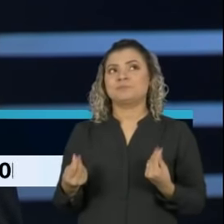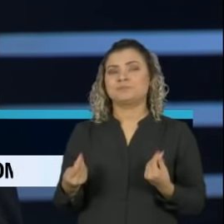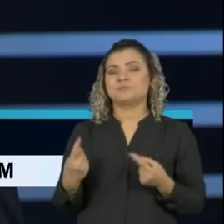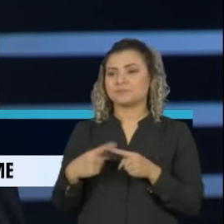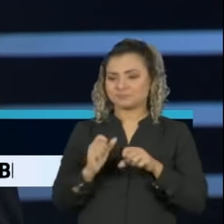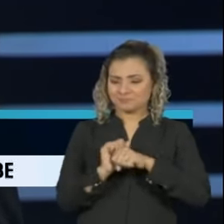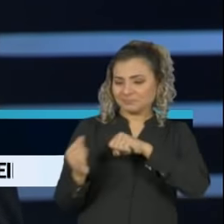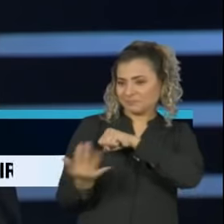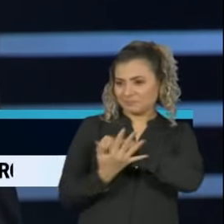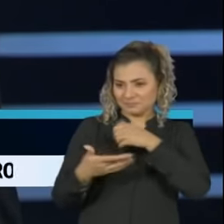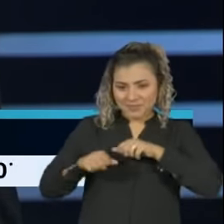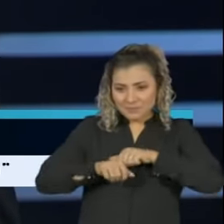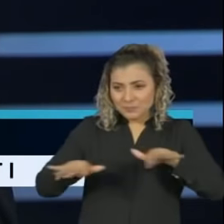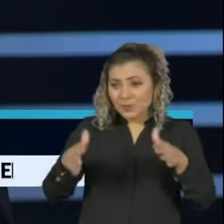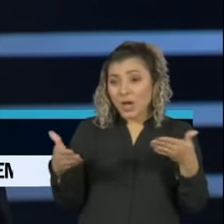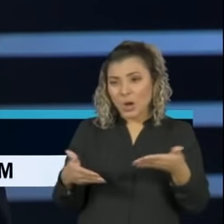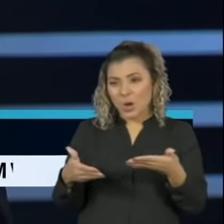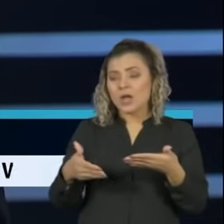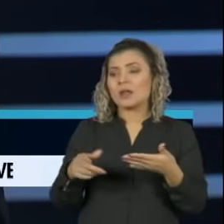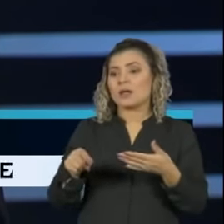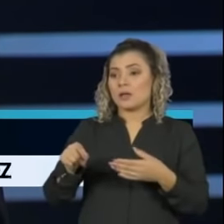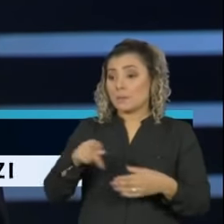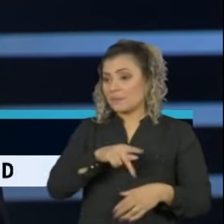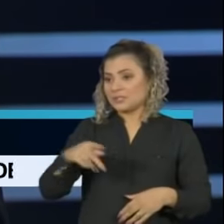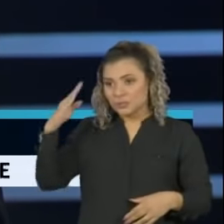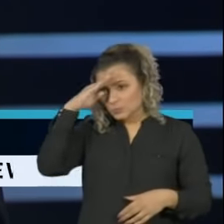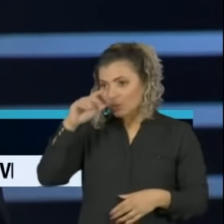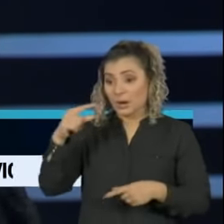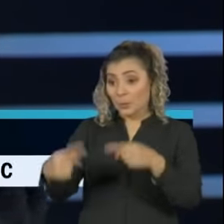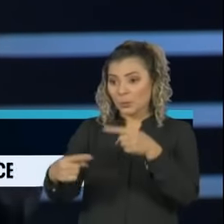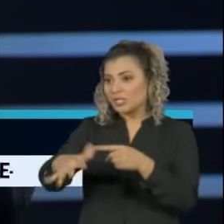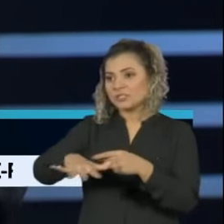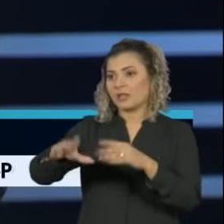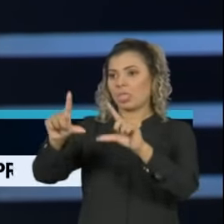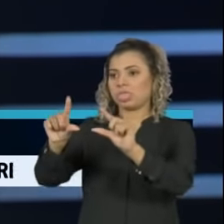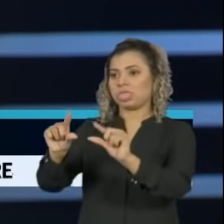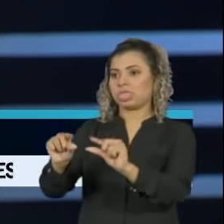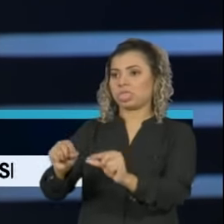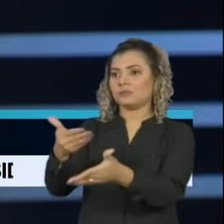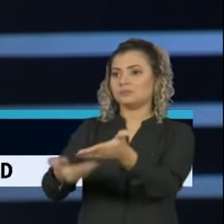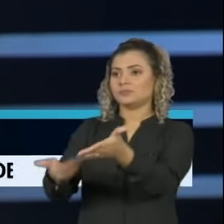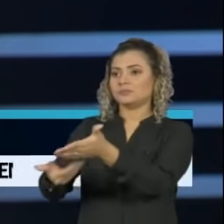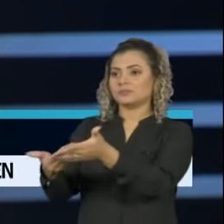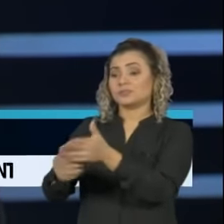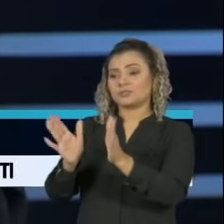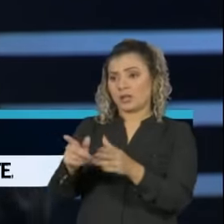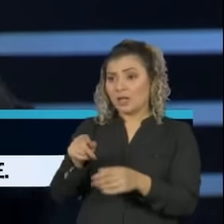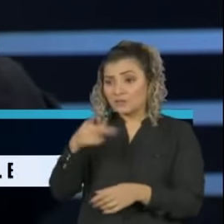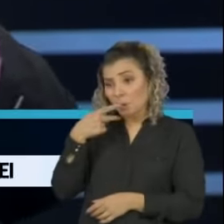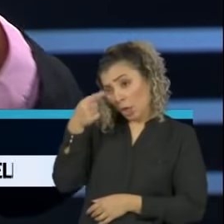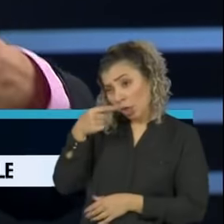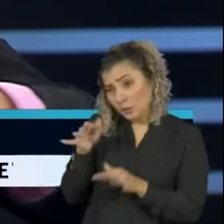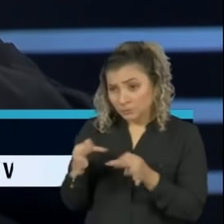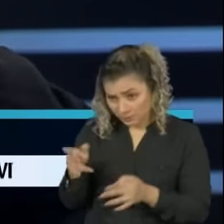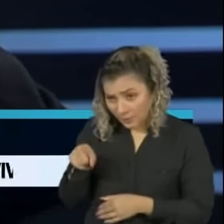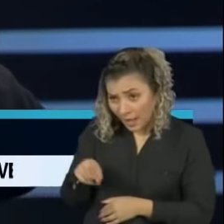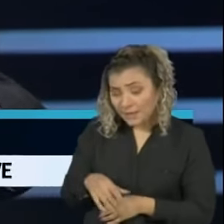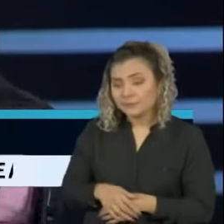epidemia ela já está matando o Bolsonaro politicamente. Ele fica chamando de gripezinha, né? Que